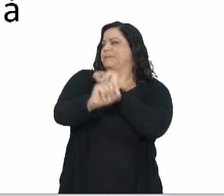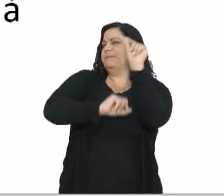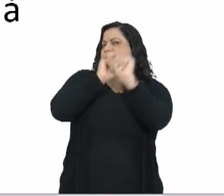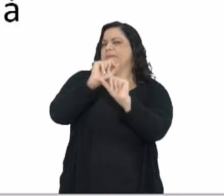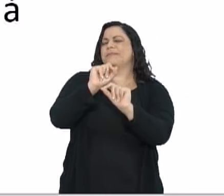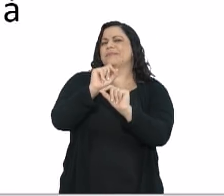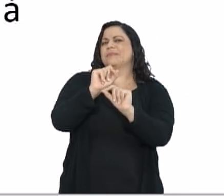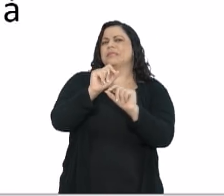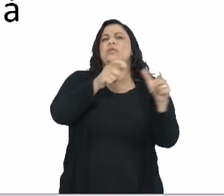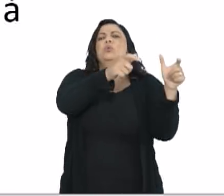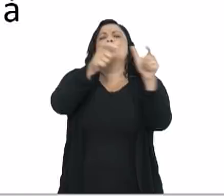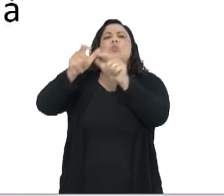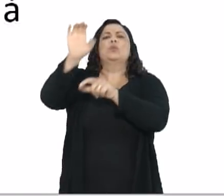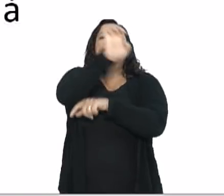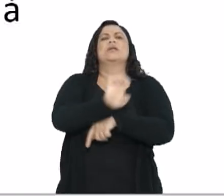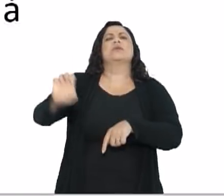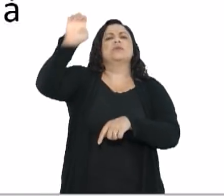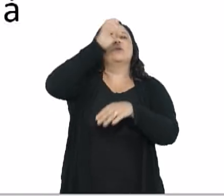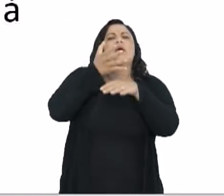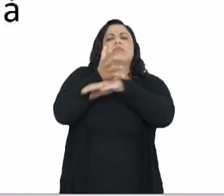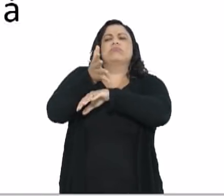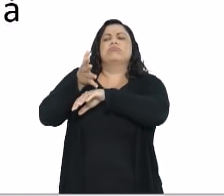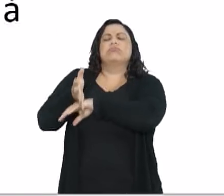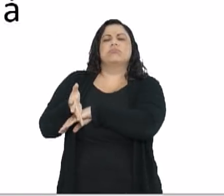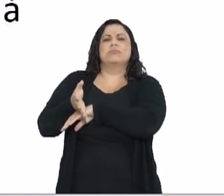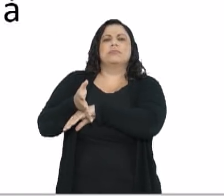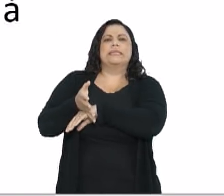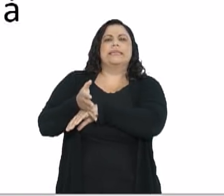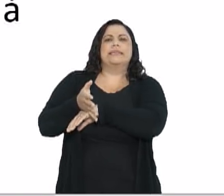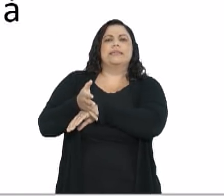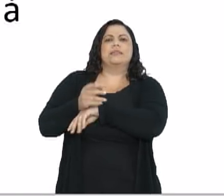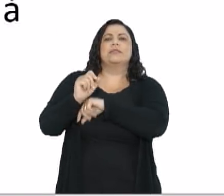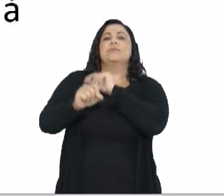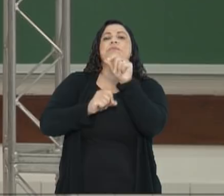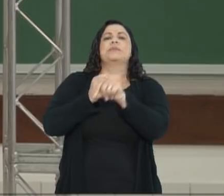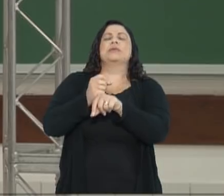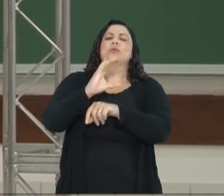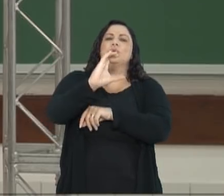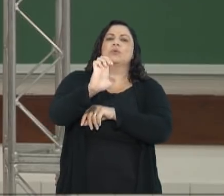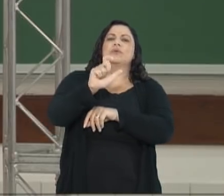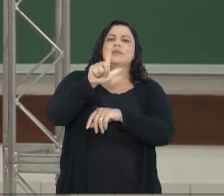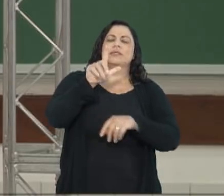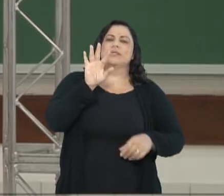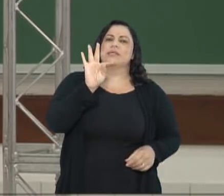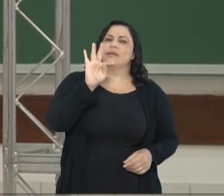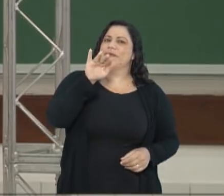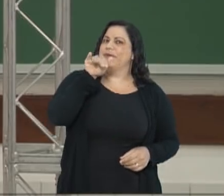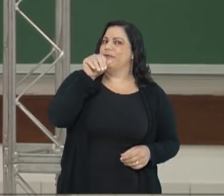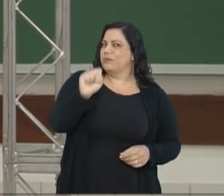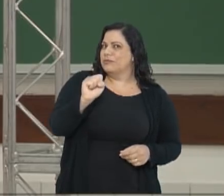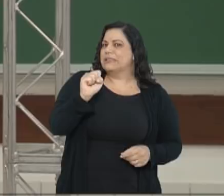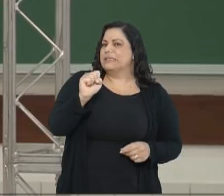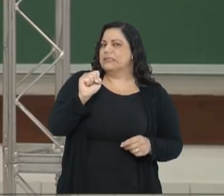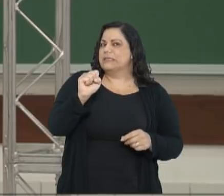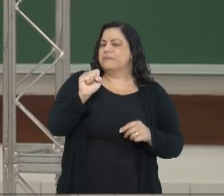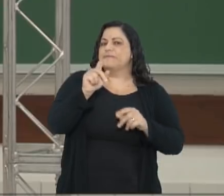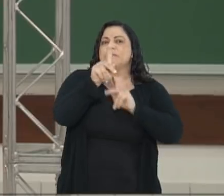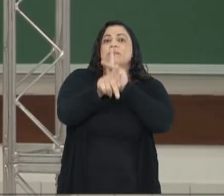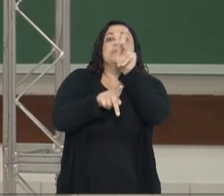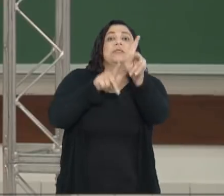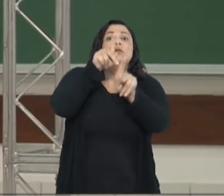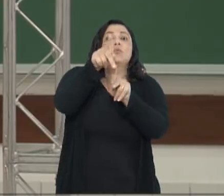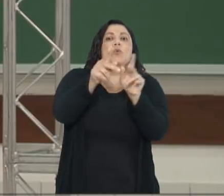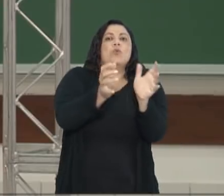foram ocupadas pelos povos celtas? Então, pensando que eles foram povos que ocuparam